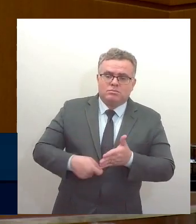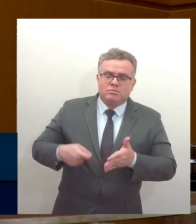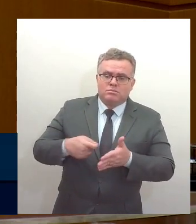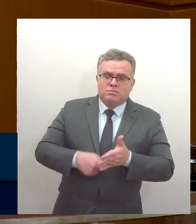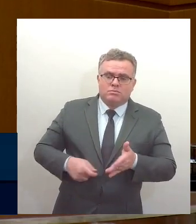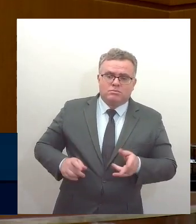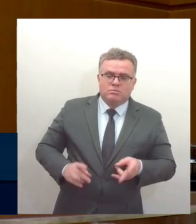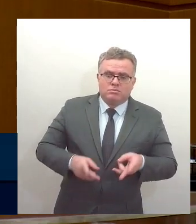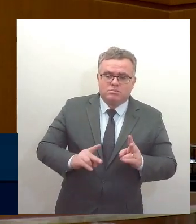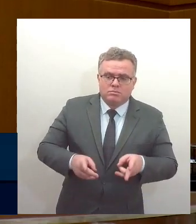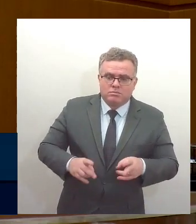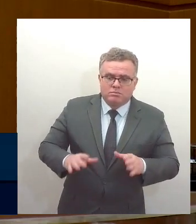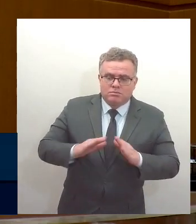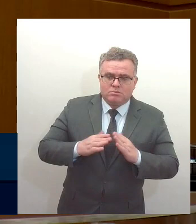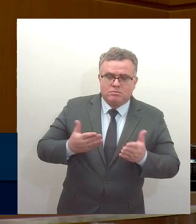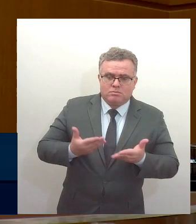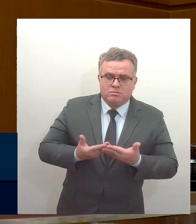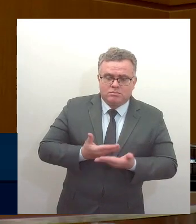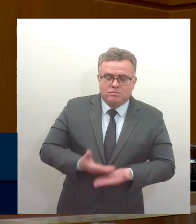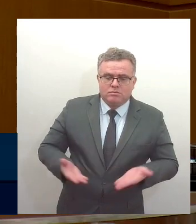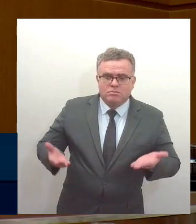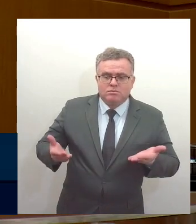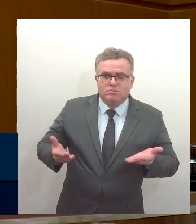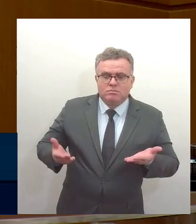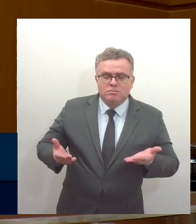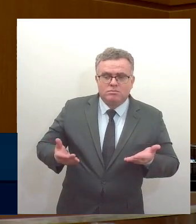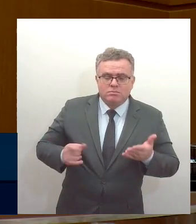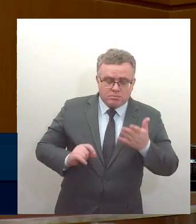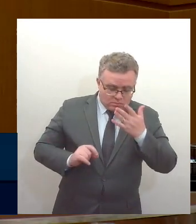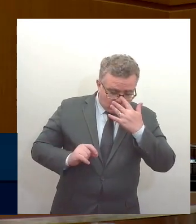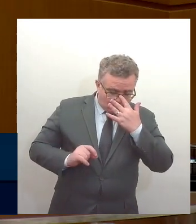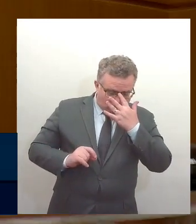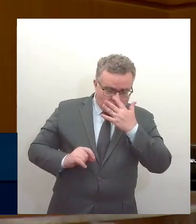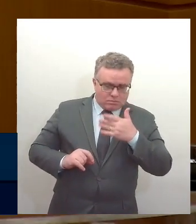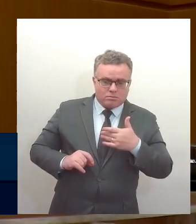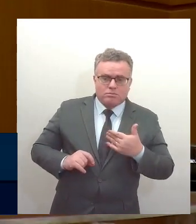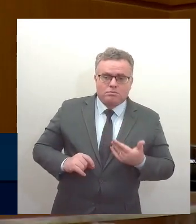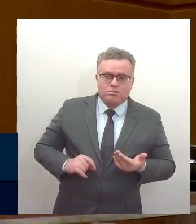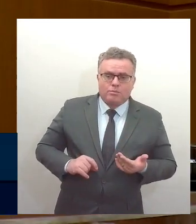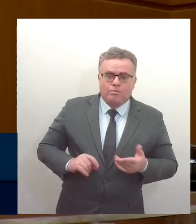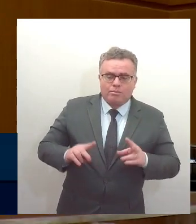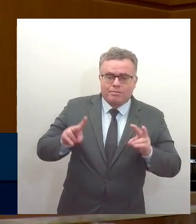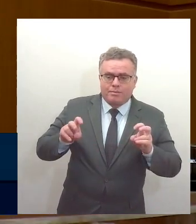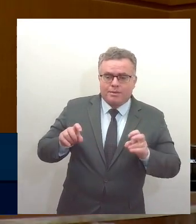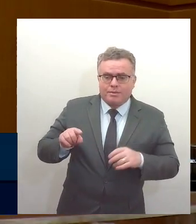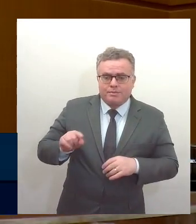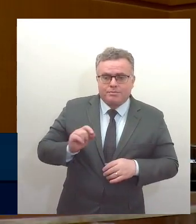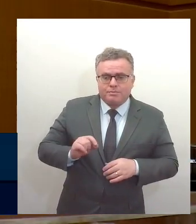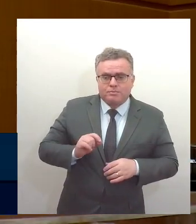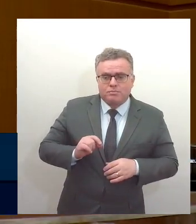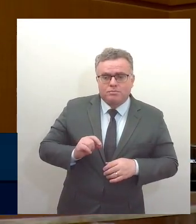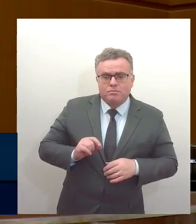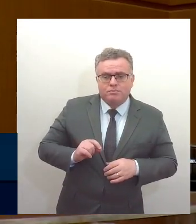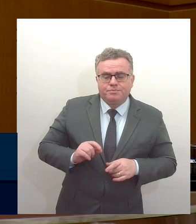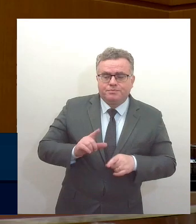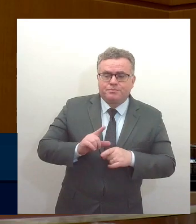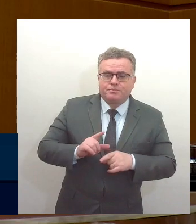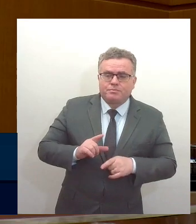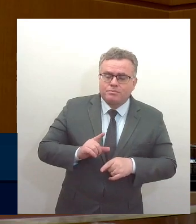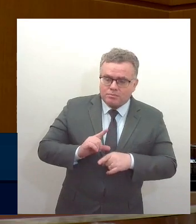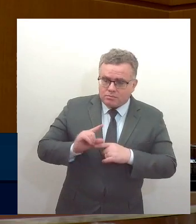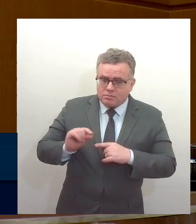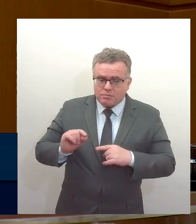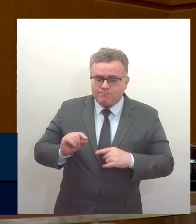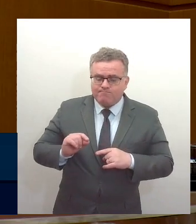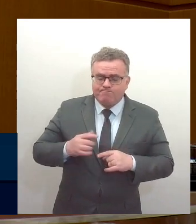dificuldade muito grande, deputado Cacá, sobre essa questão aí. E eu saí de lá com esse sentimento de tristeza, porque eu sabia